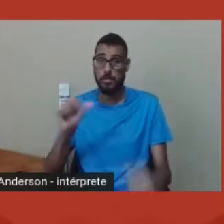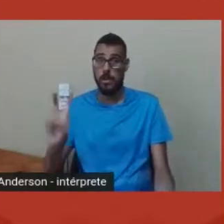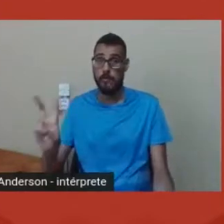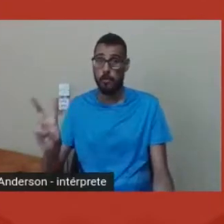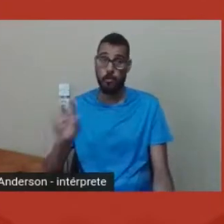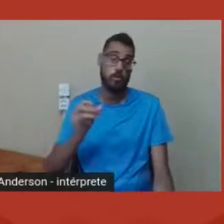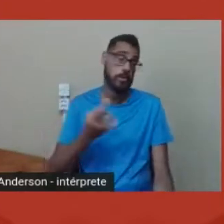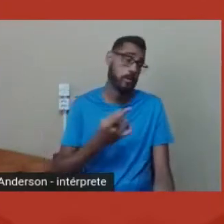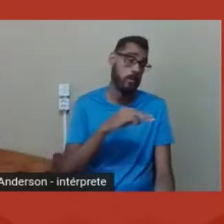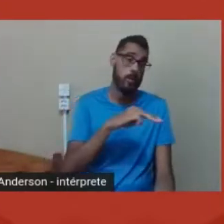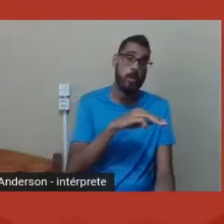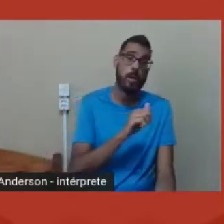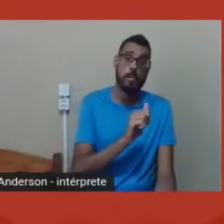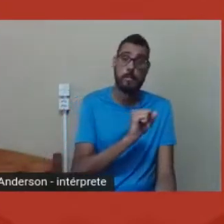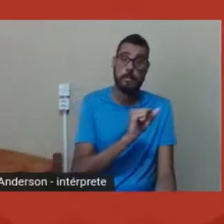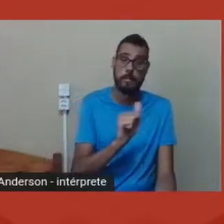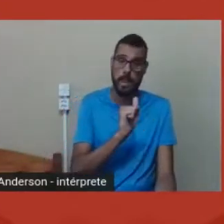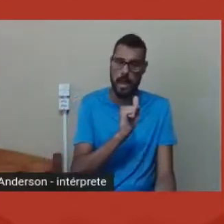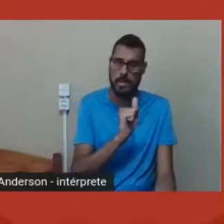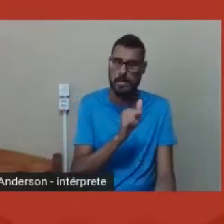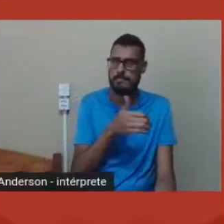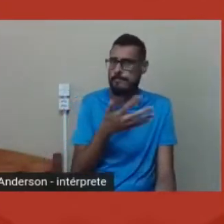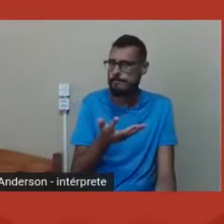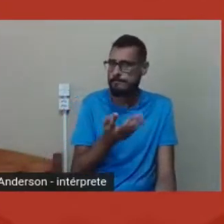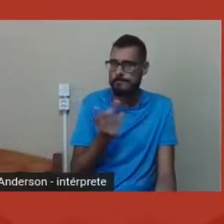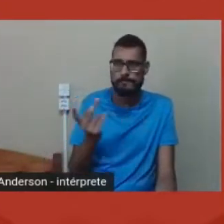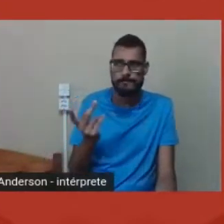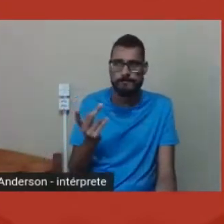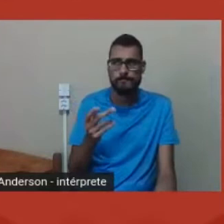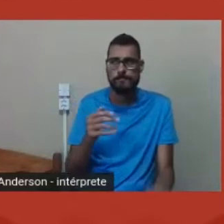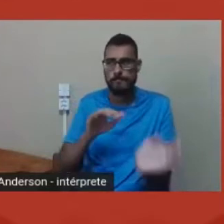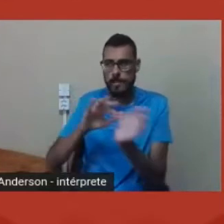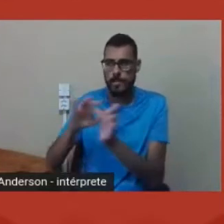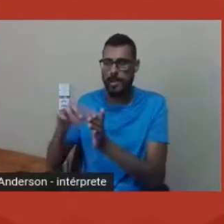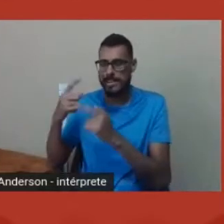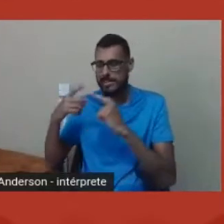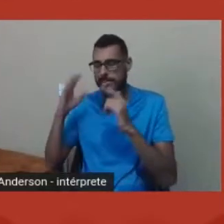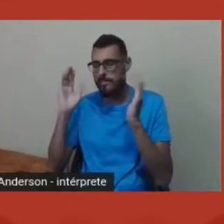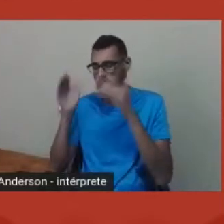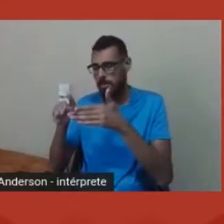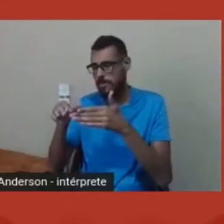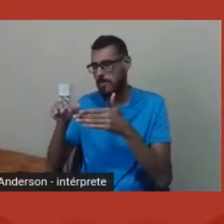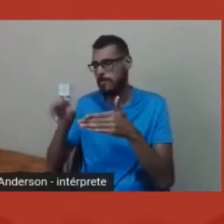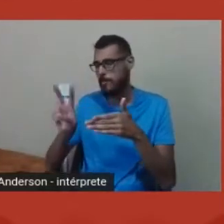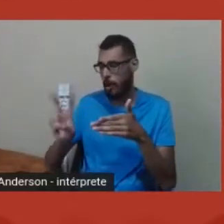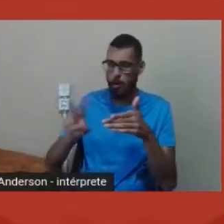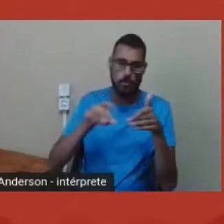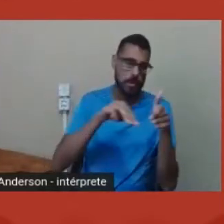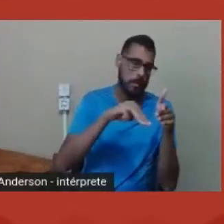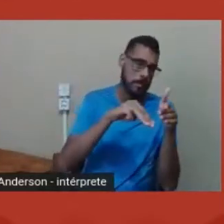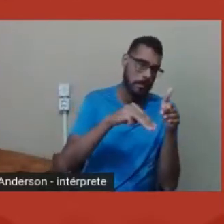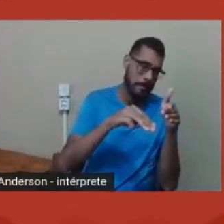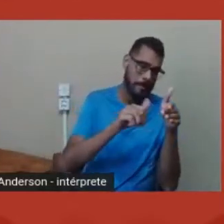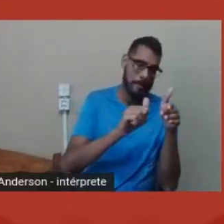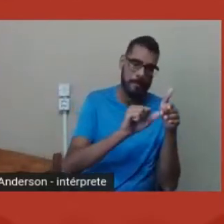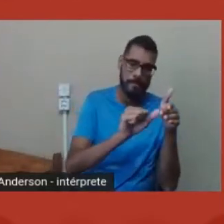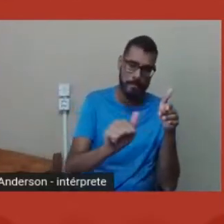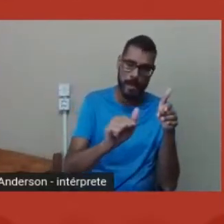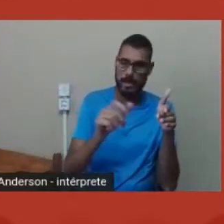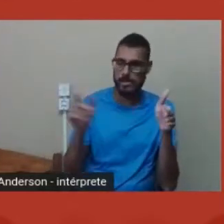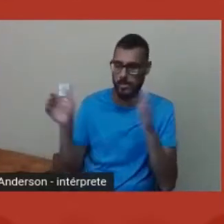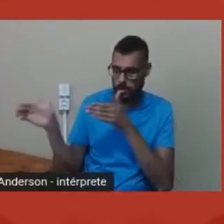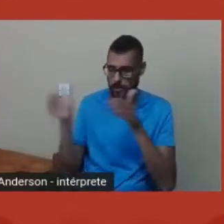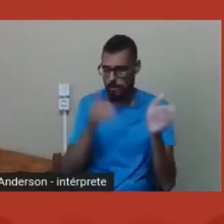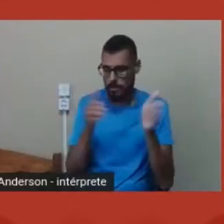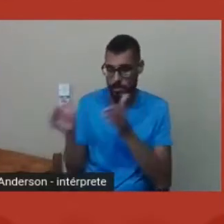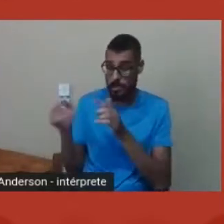essa massa. Será que essas coisas também não são interessantes? Porque a gente fica preso com massa e volume. Ah, o volume será que é constante?